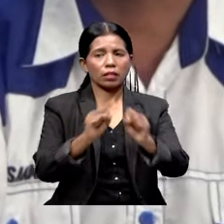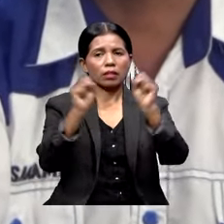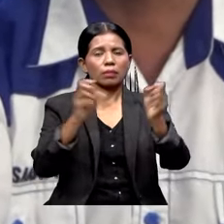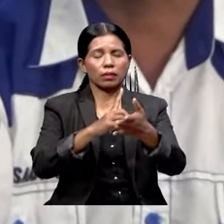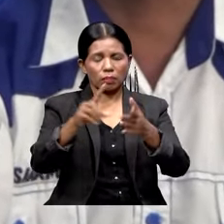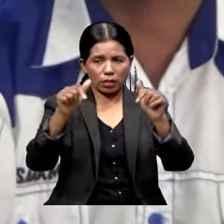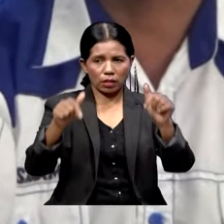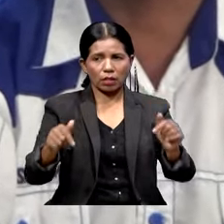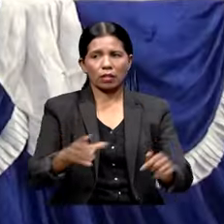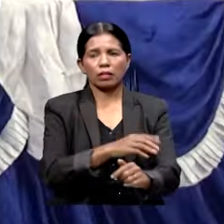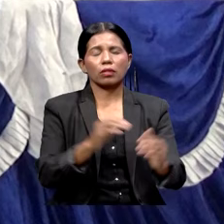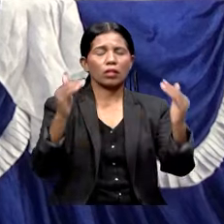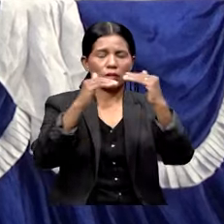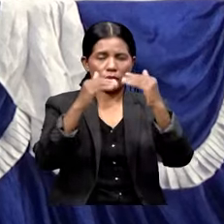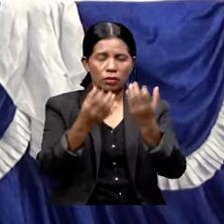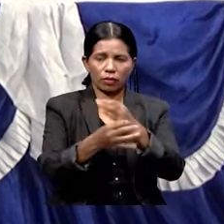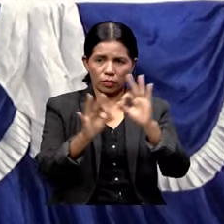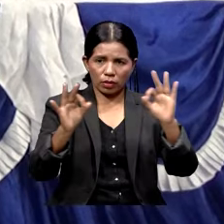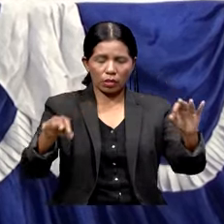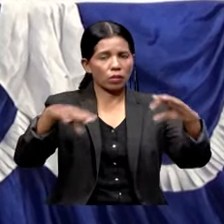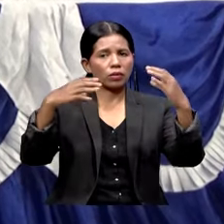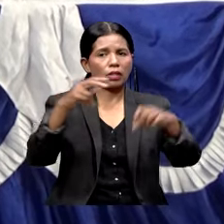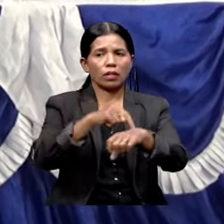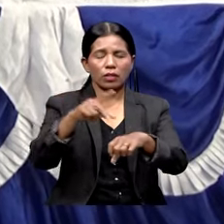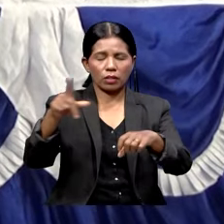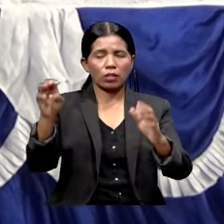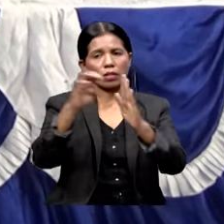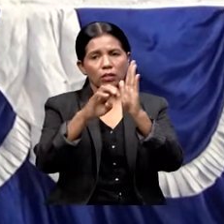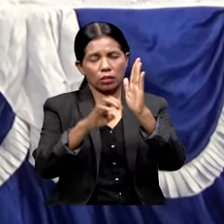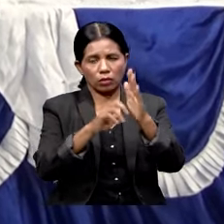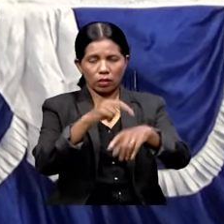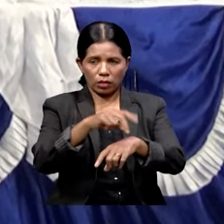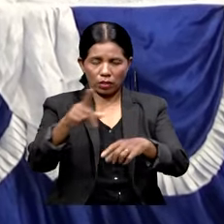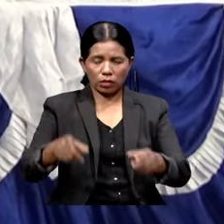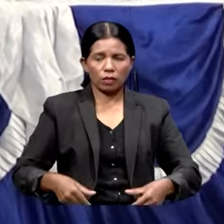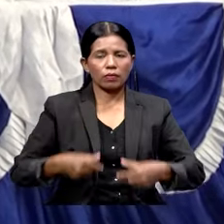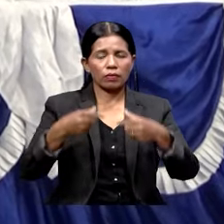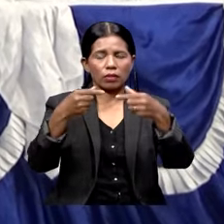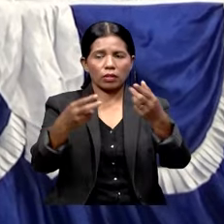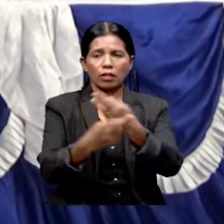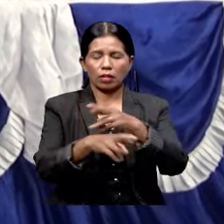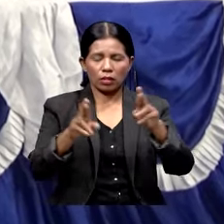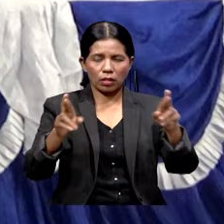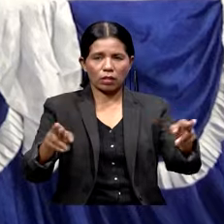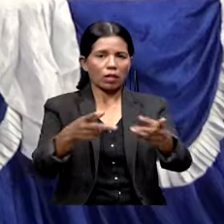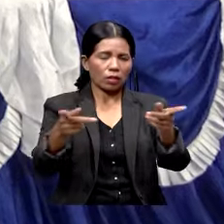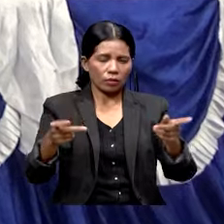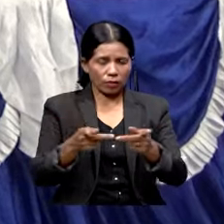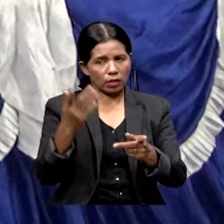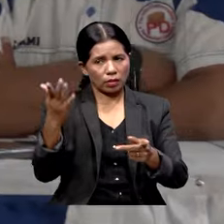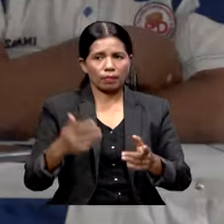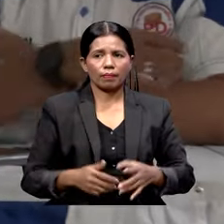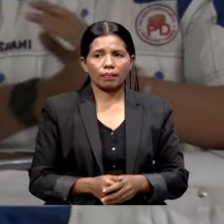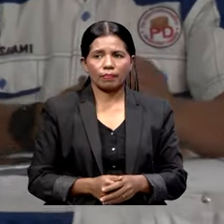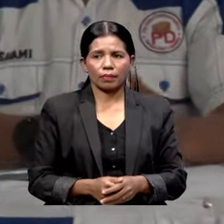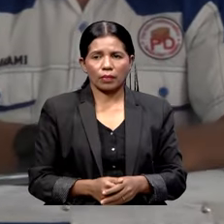ne no foi encontro remata Conselho Nacional no estrutura nacional fosai queres resultado e a fat Boa tarde,